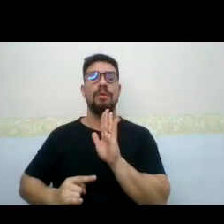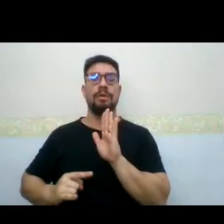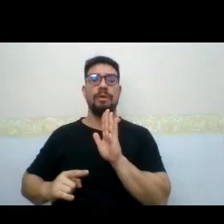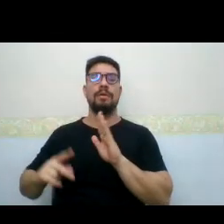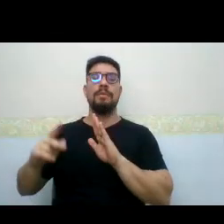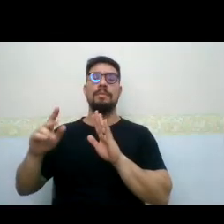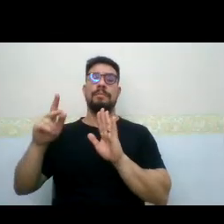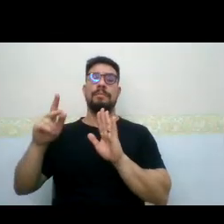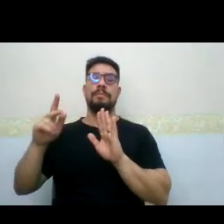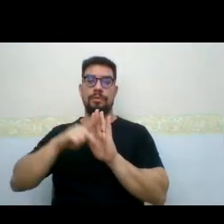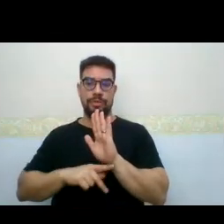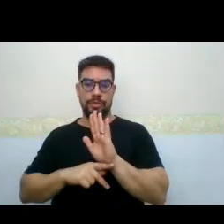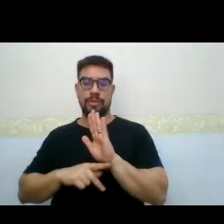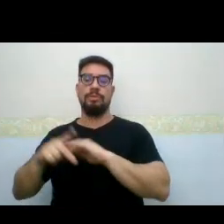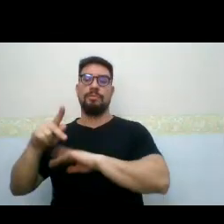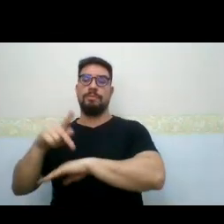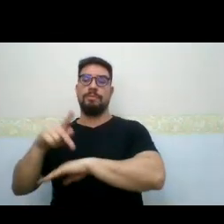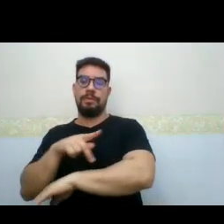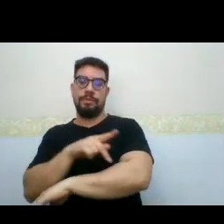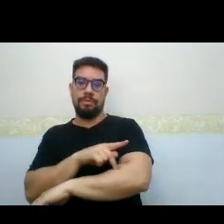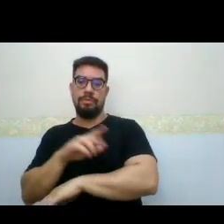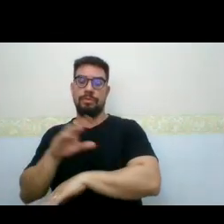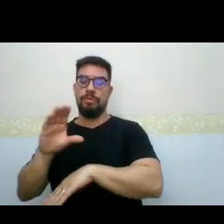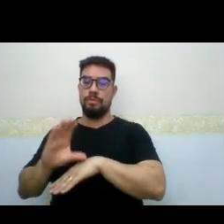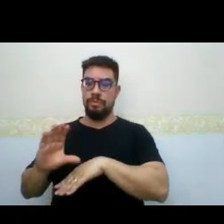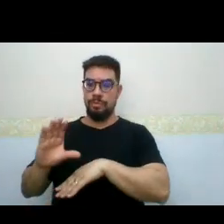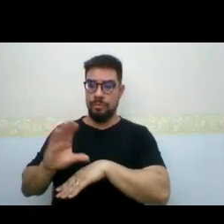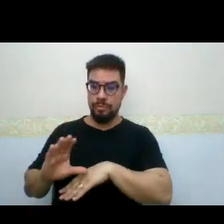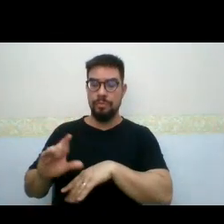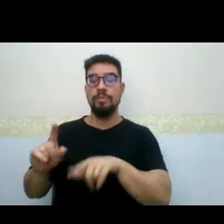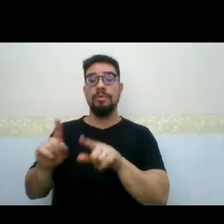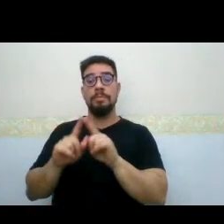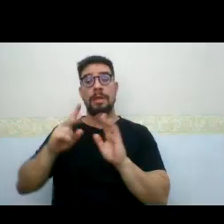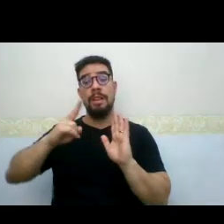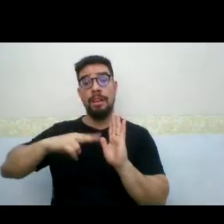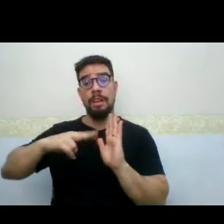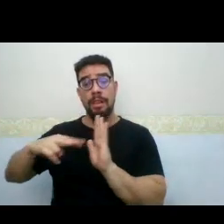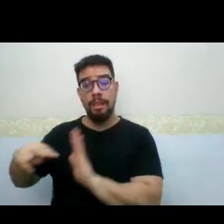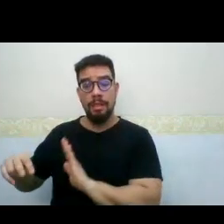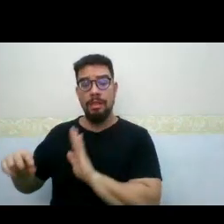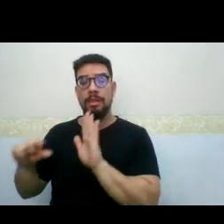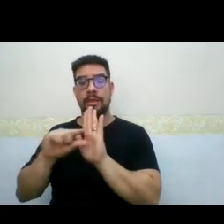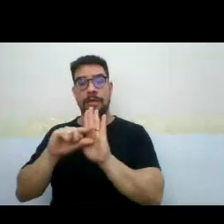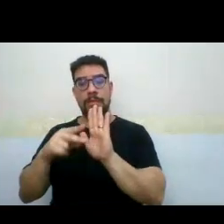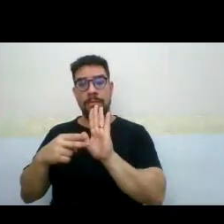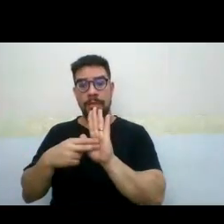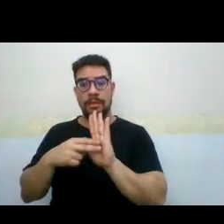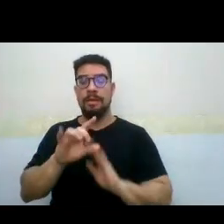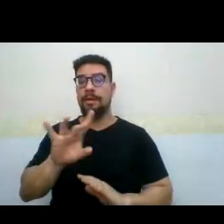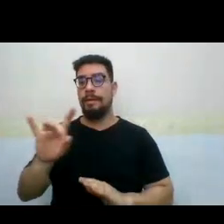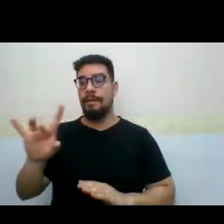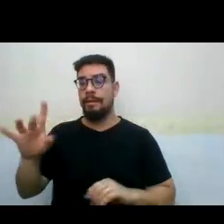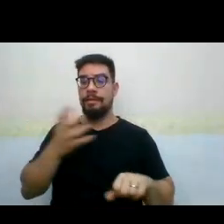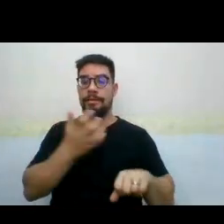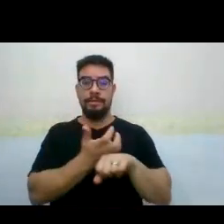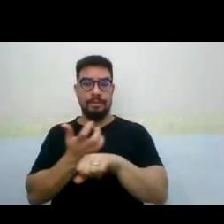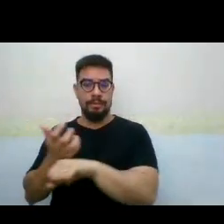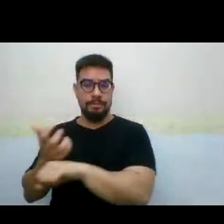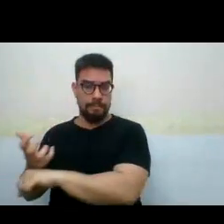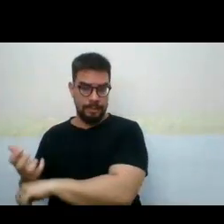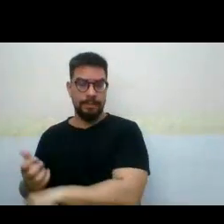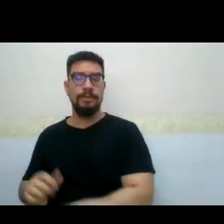curso, inclusive leem as ementas de cada disciplina. Sua pergunta foi em relação